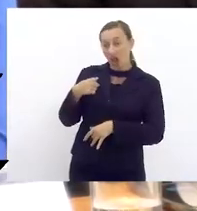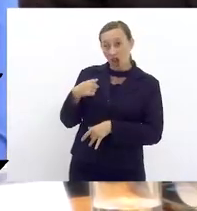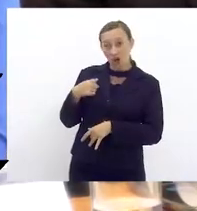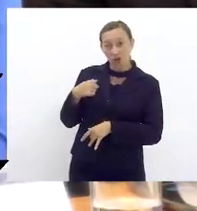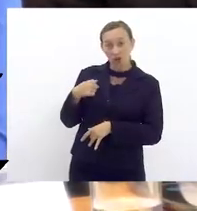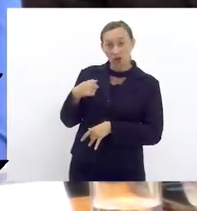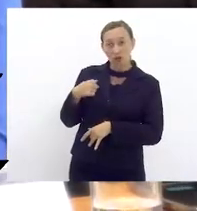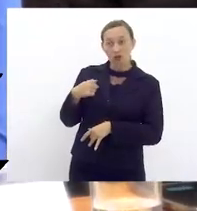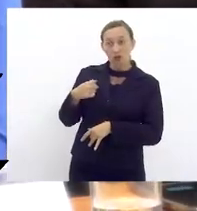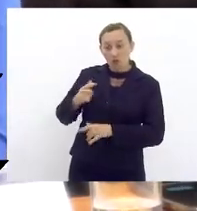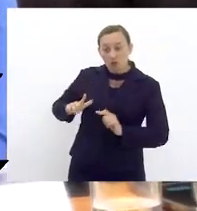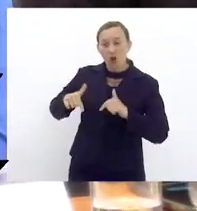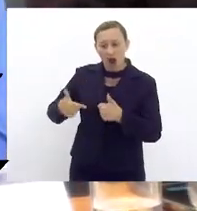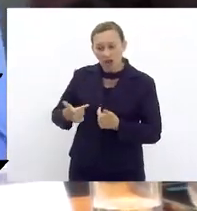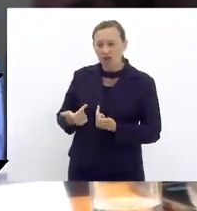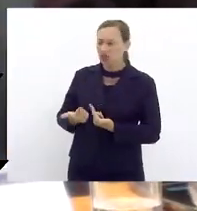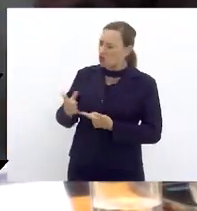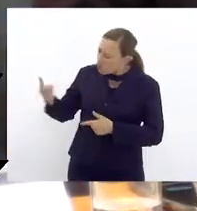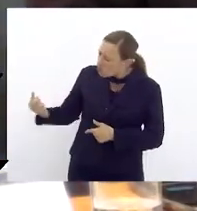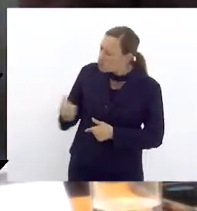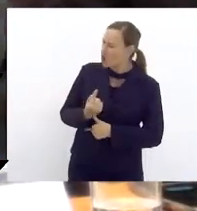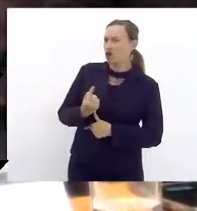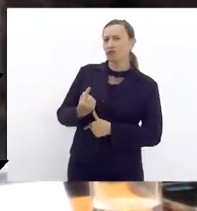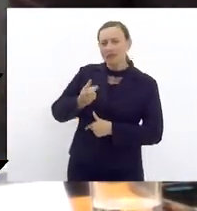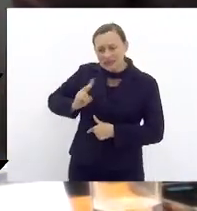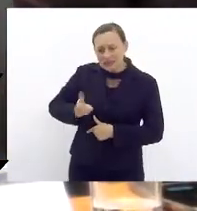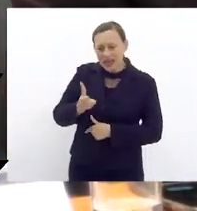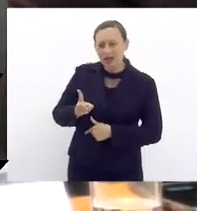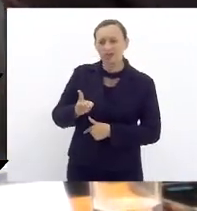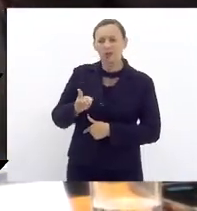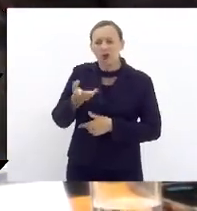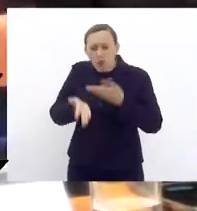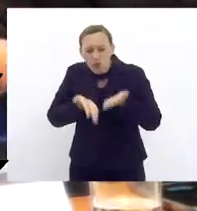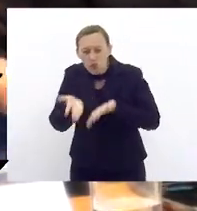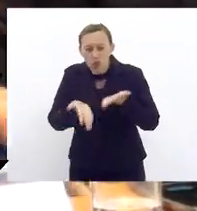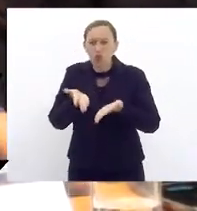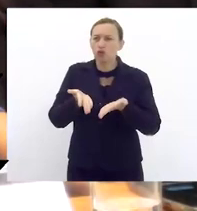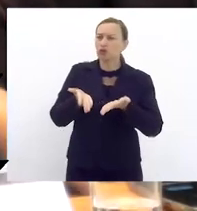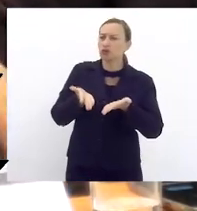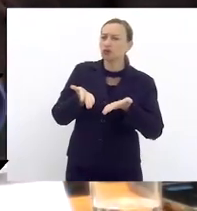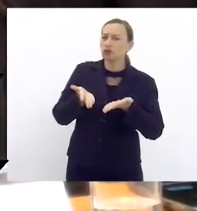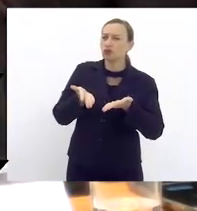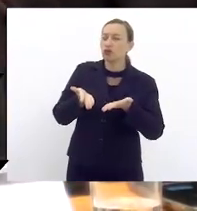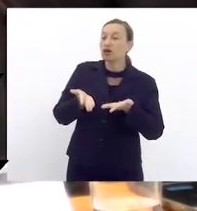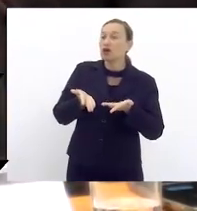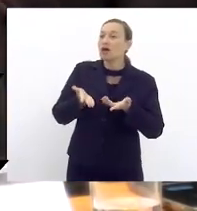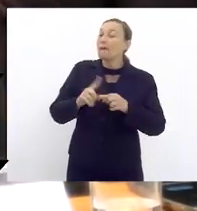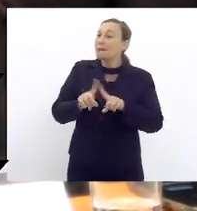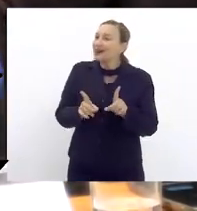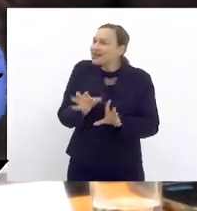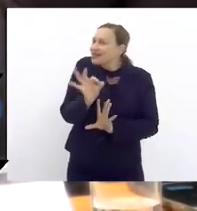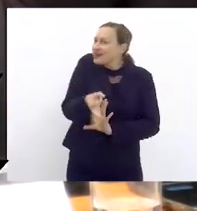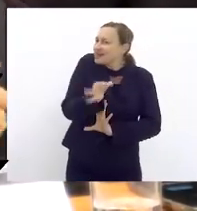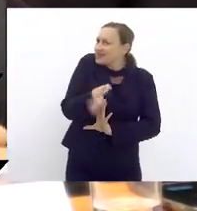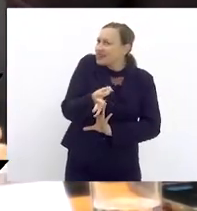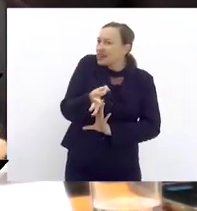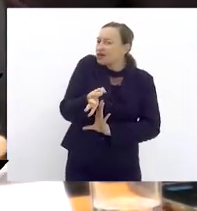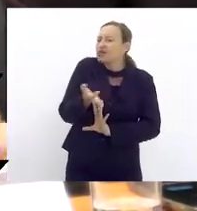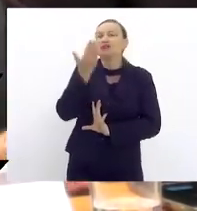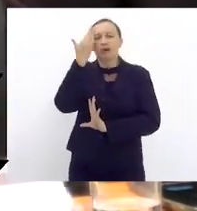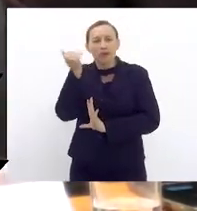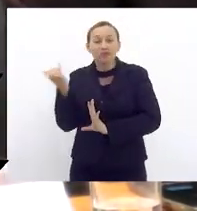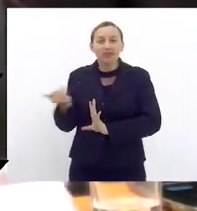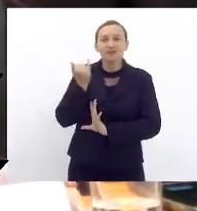eu sou um suplente ativa eu venho para as paradas mas é evidente que a gente sabe da